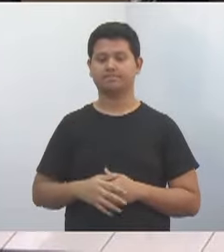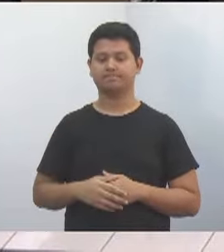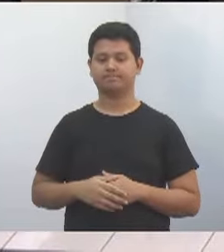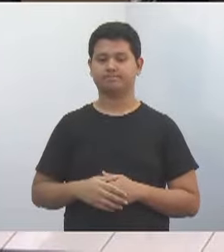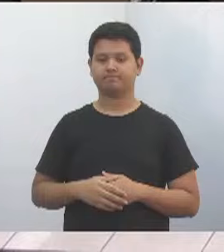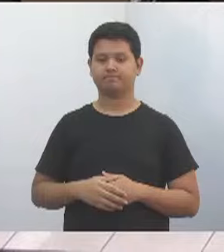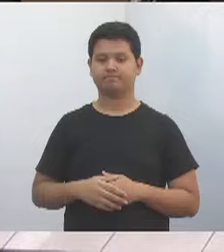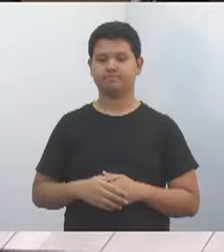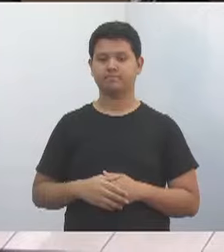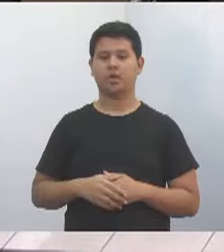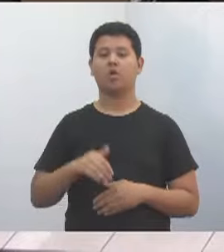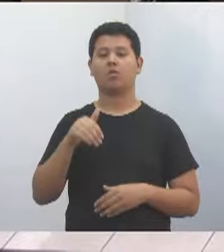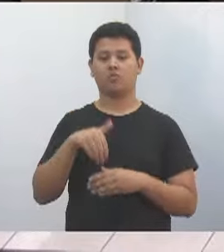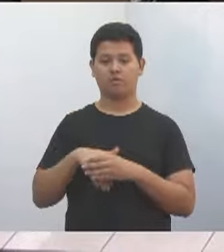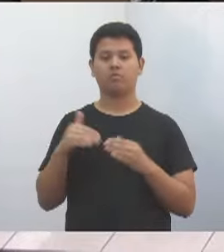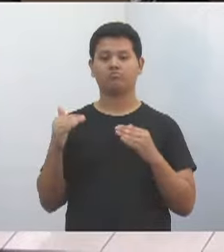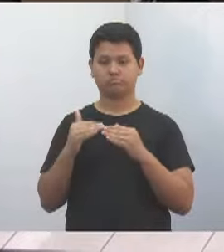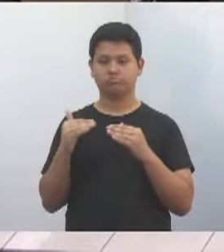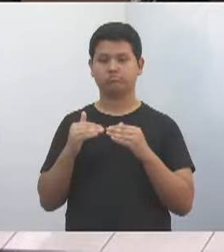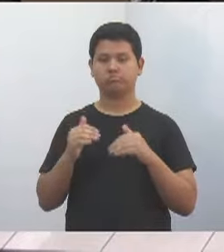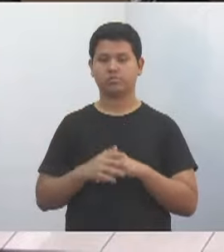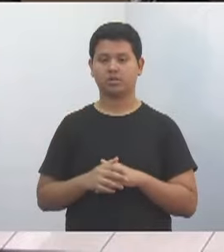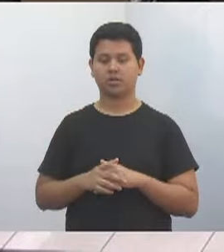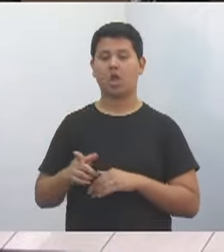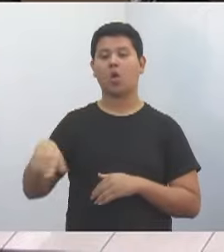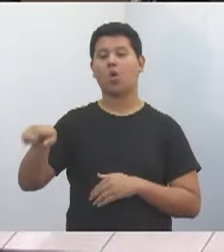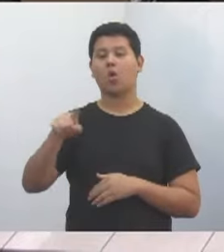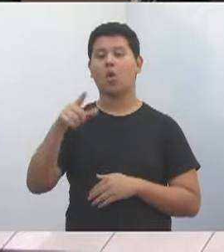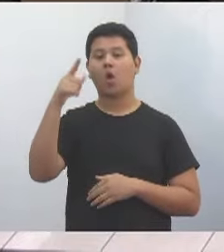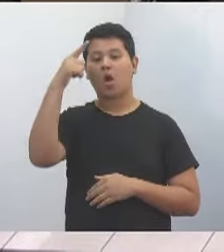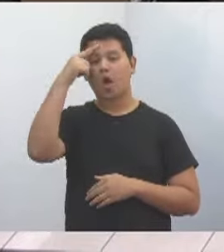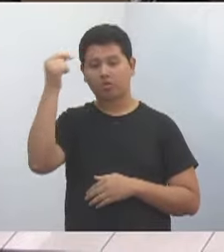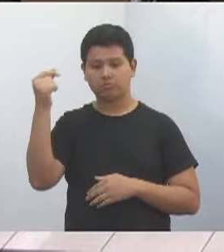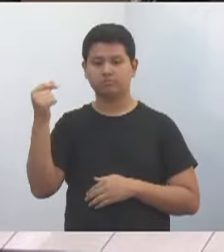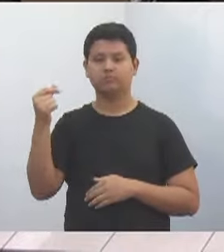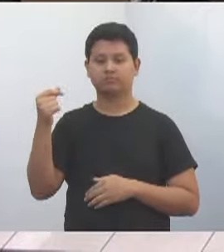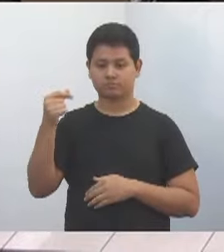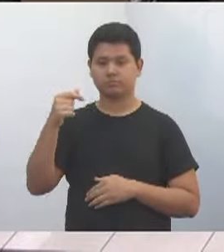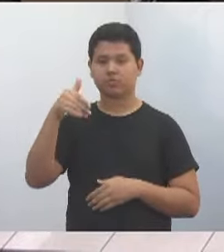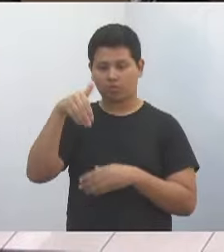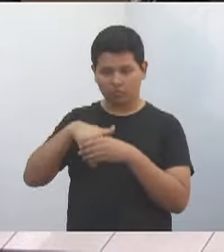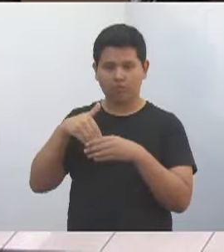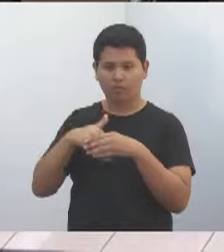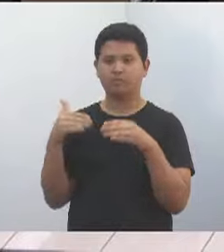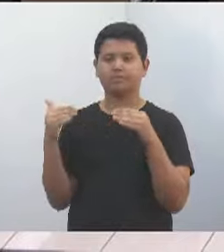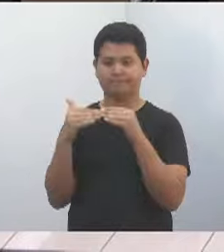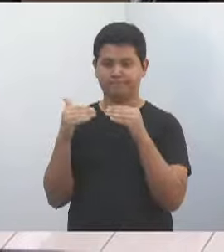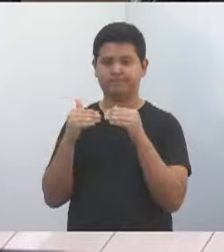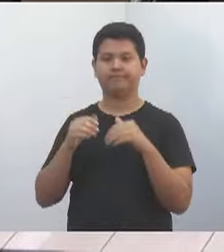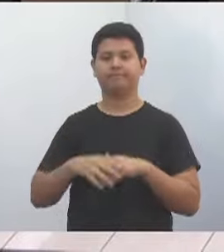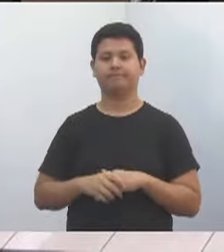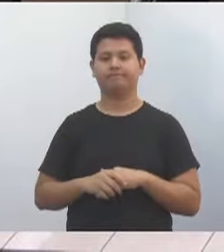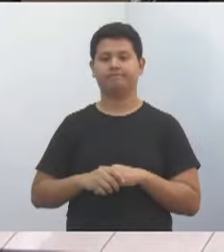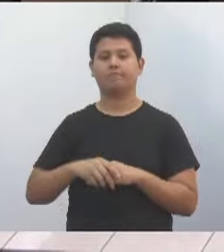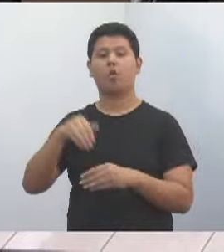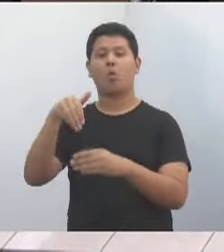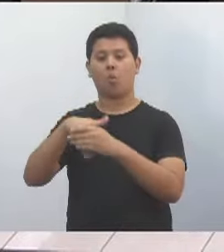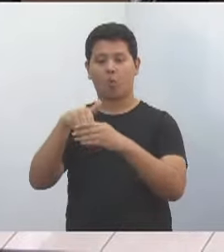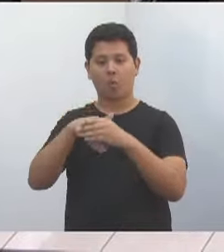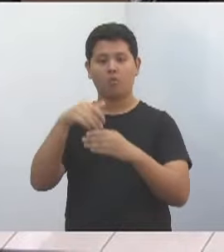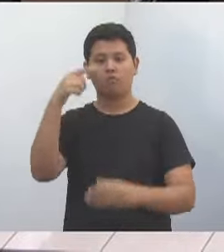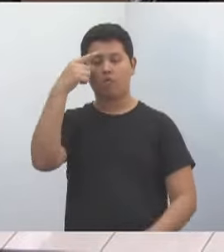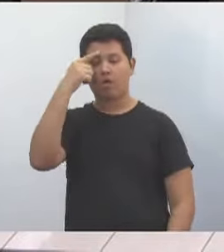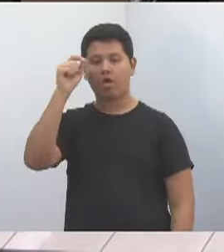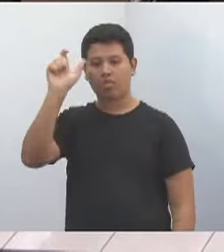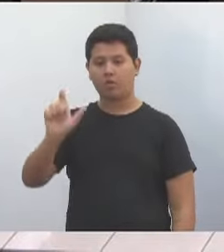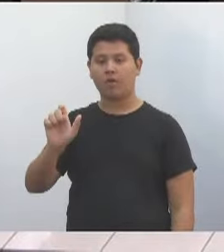Favorável. Como vota o vereador Edgar Sasaki? Favorável. Como vota o vereador Hernani